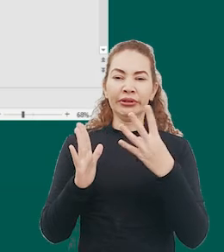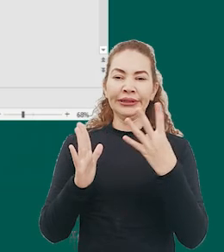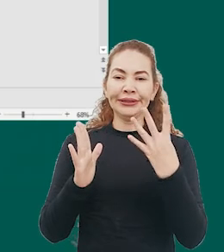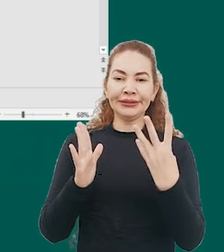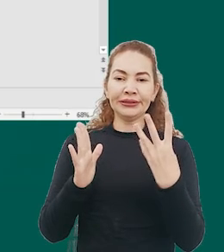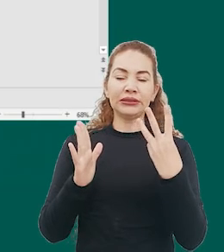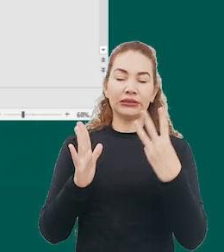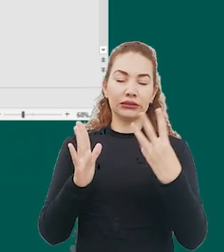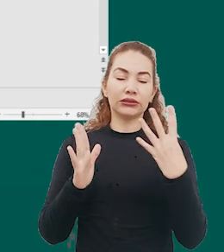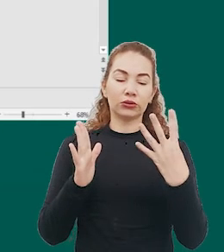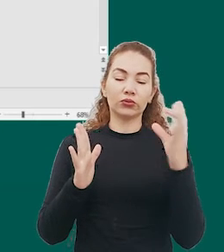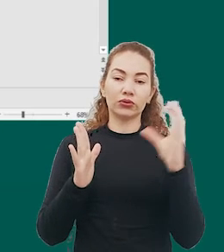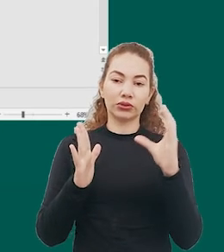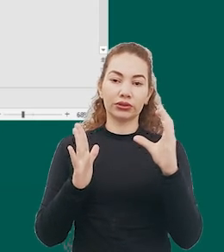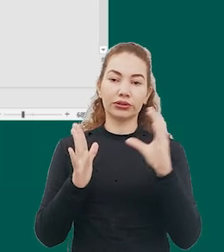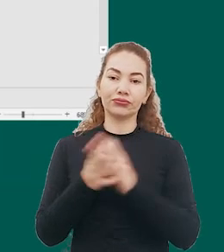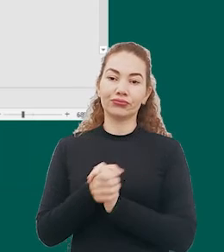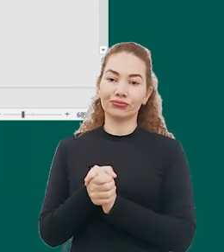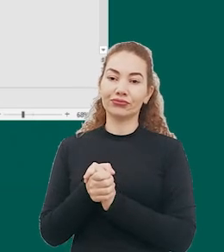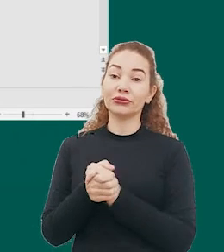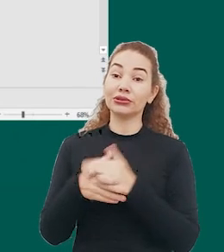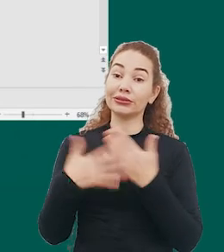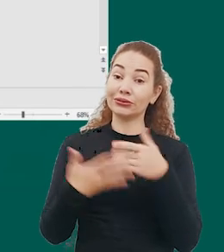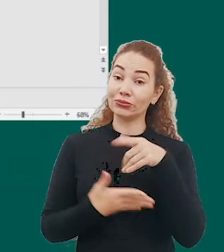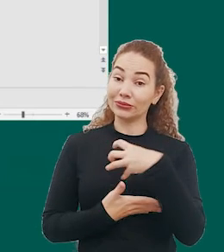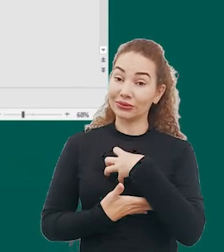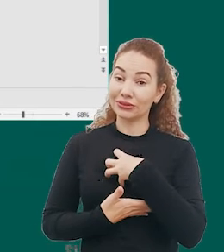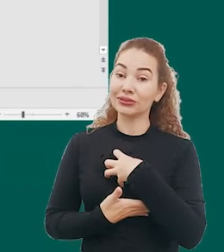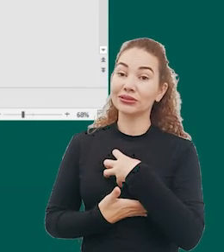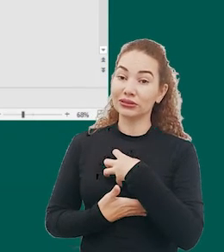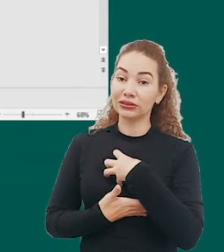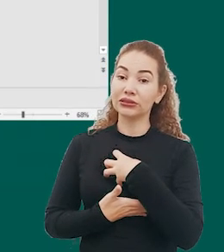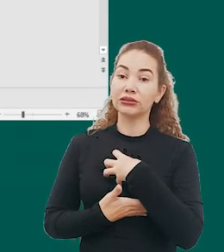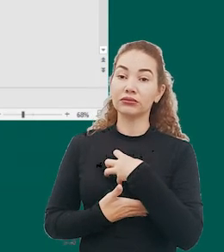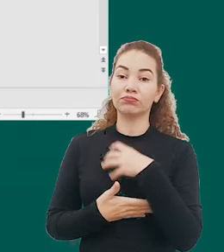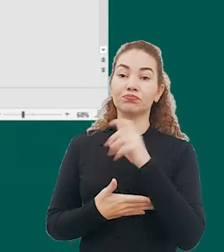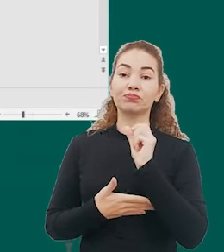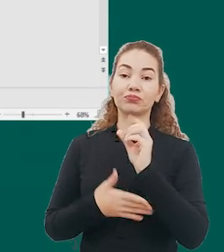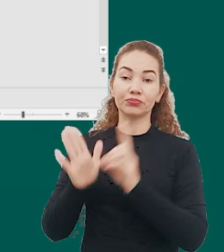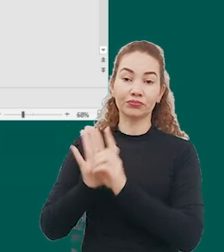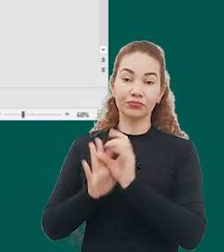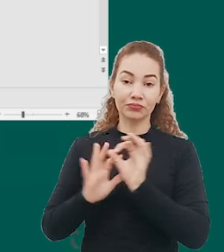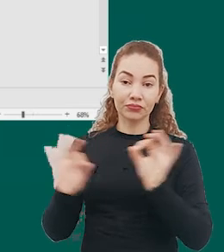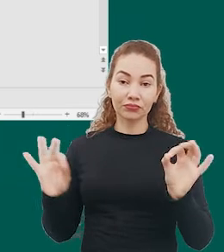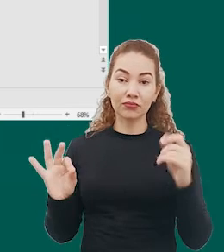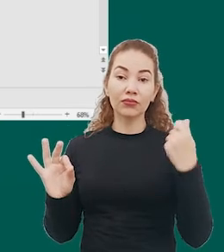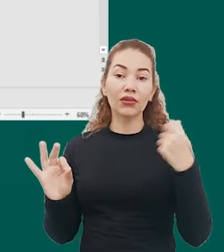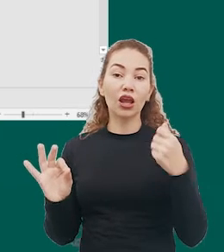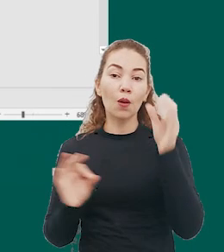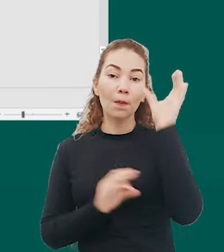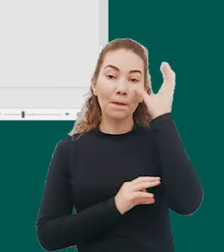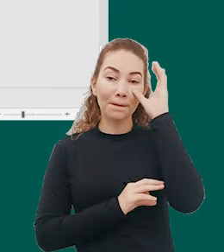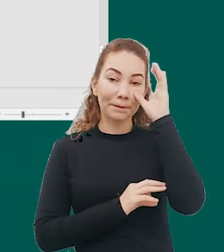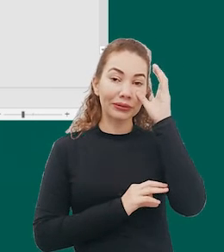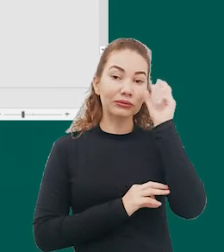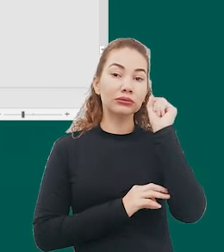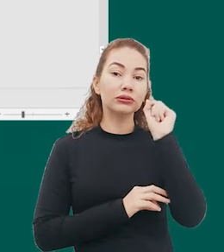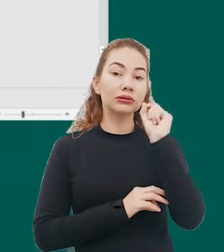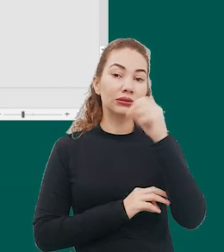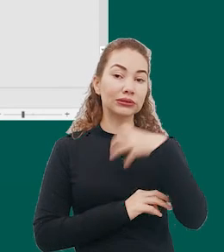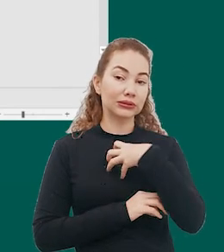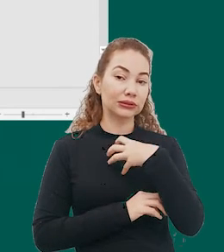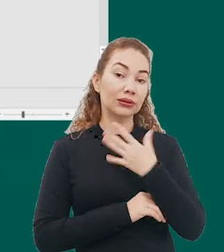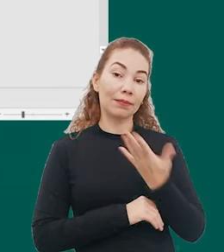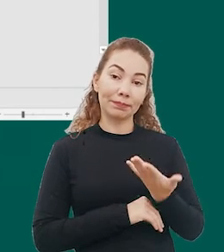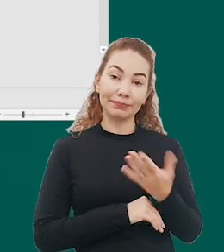16.754,34, certo? Então, neste caso da declaração simplificada, precisamos observar essa